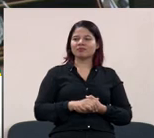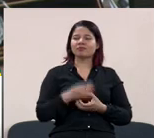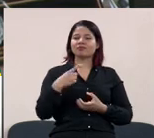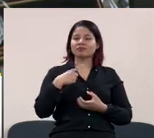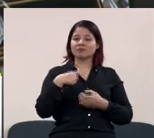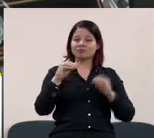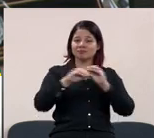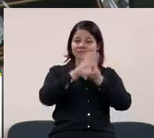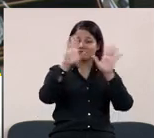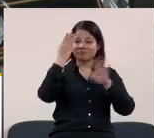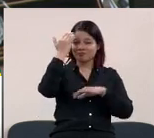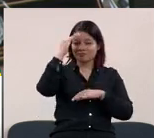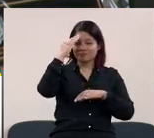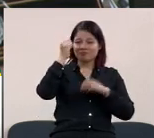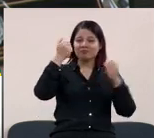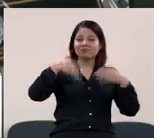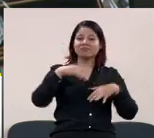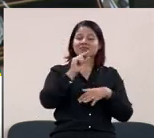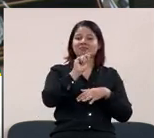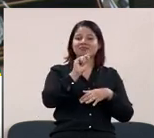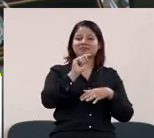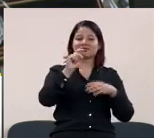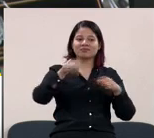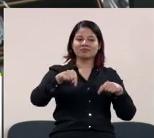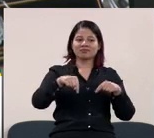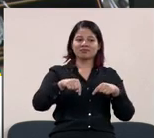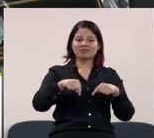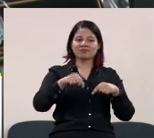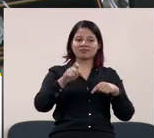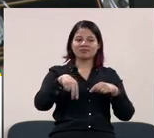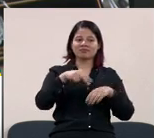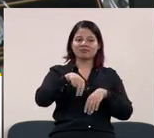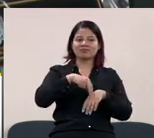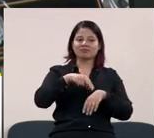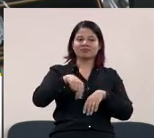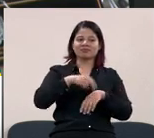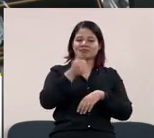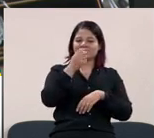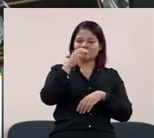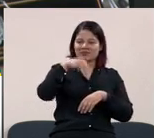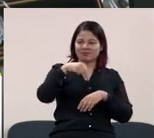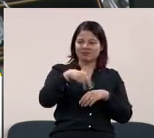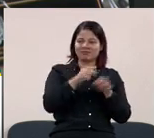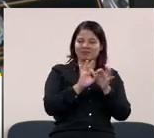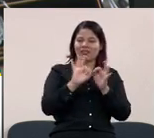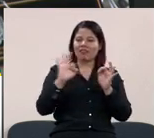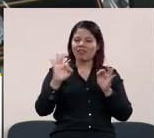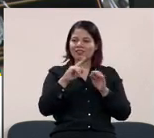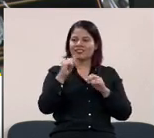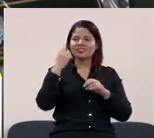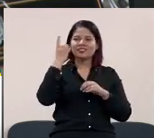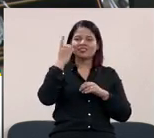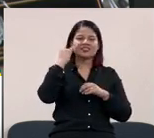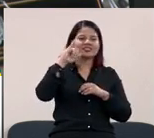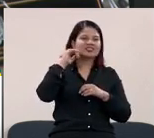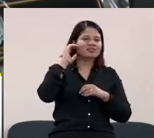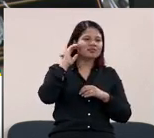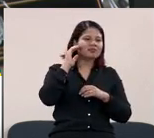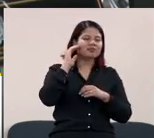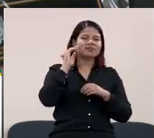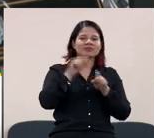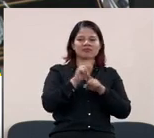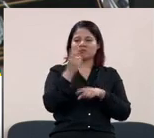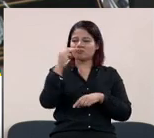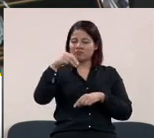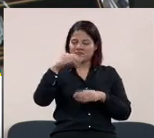esse grande expediente e esse a parte alongado, o deputado Jacir, ele cumpre muito bem o regimento, é no máximo